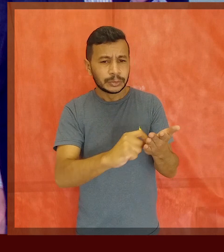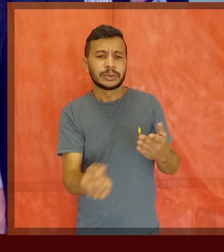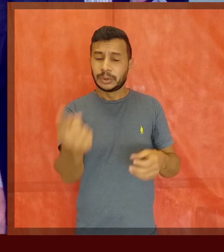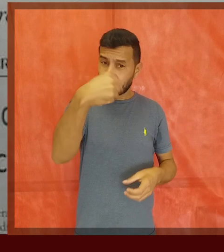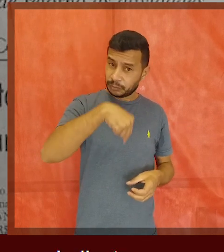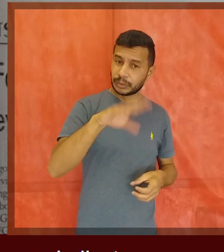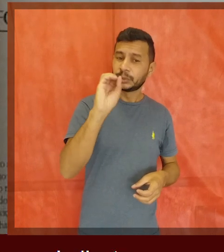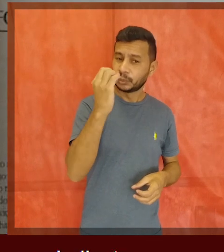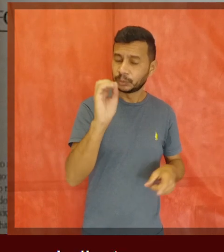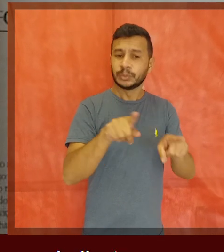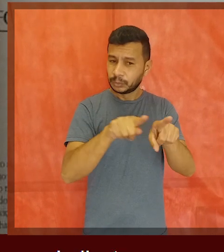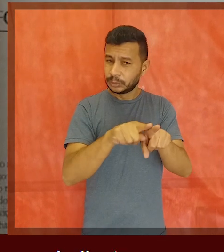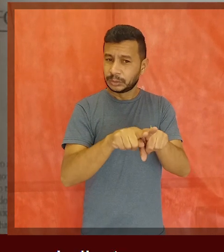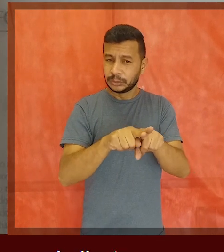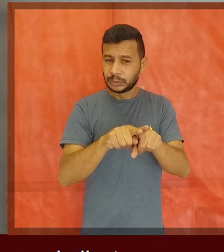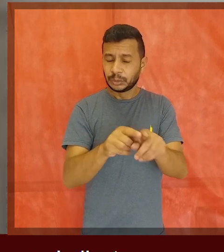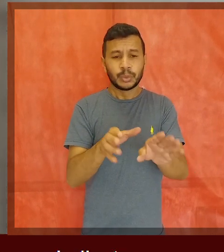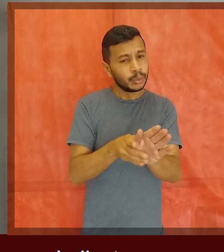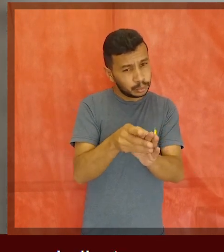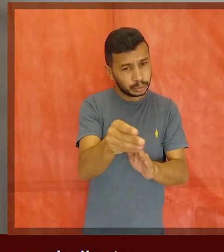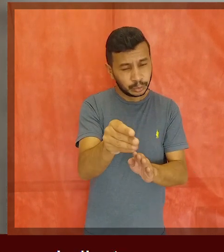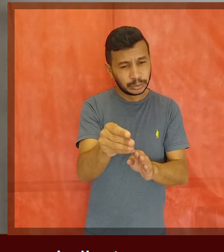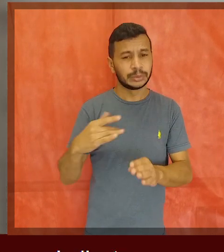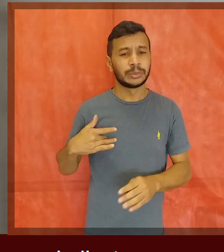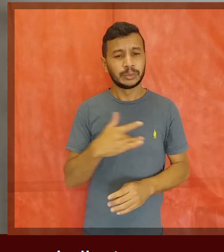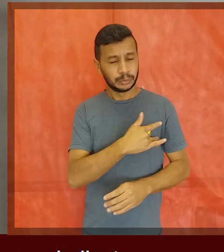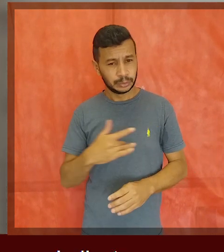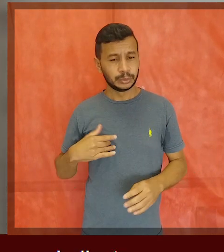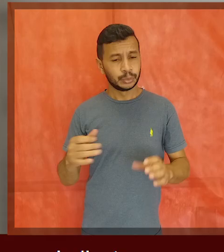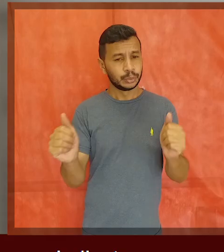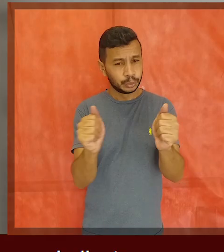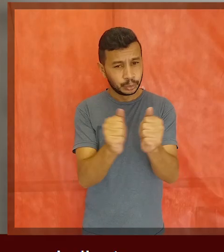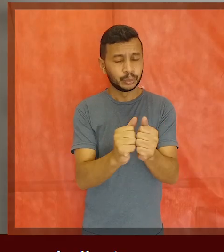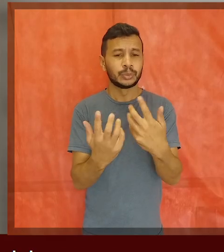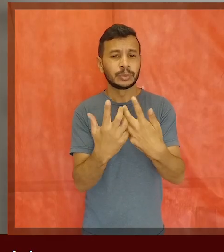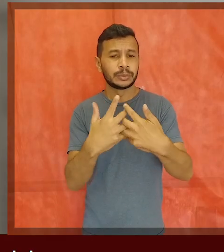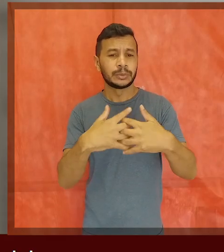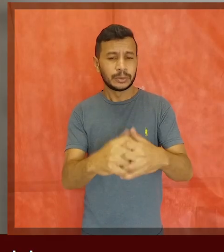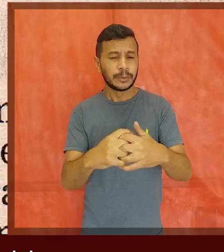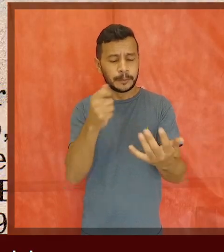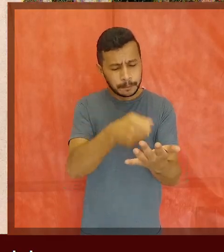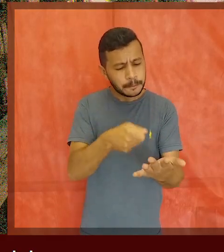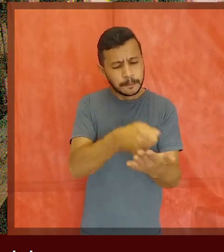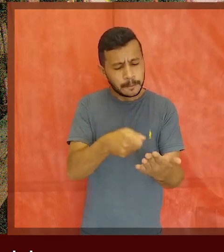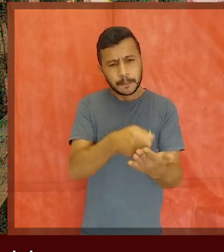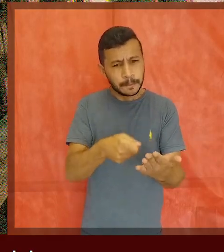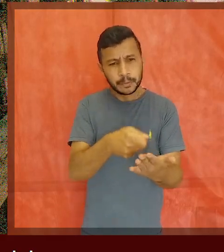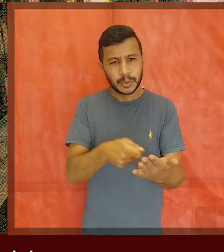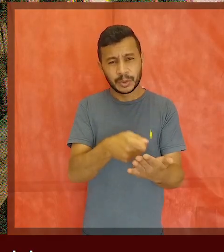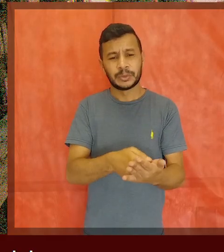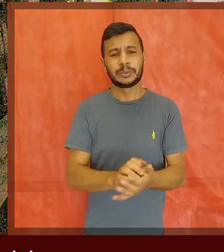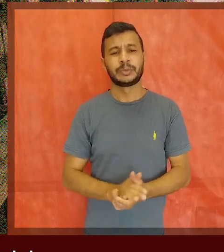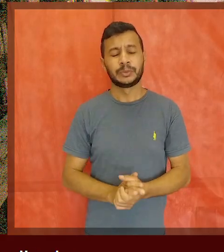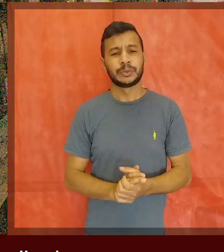lançamento. O Conselho Intersindical de Saúde, CISOR, junto com os sindicatos, continuava a cobrar ações da